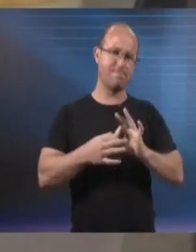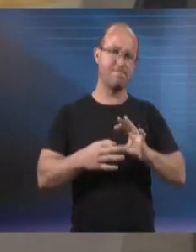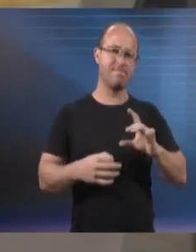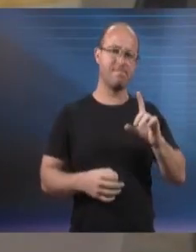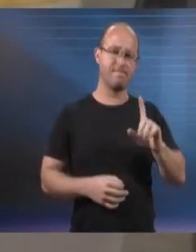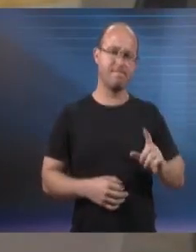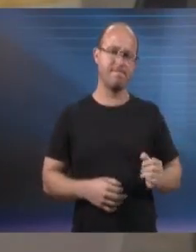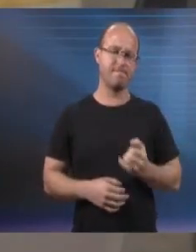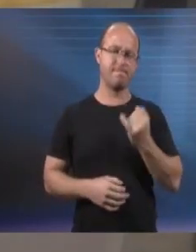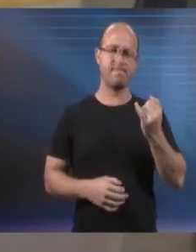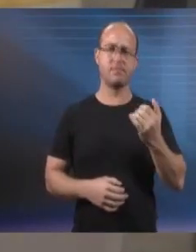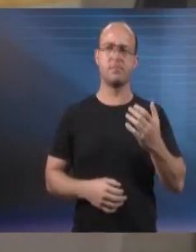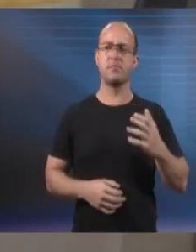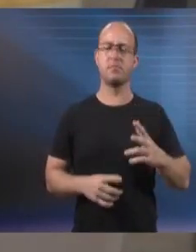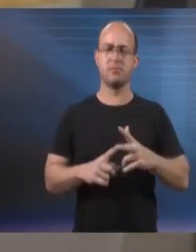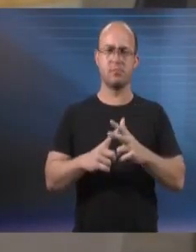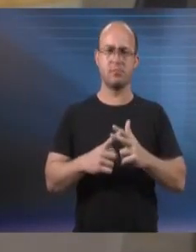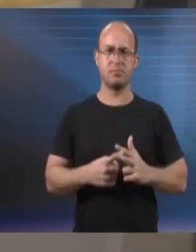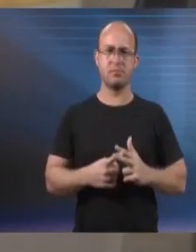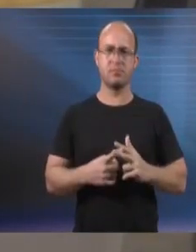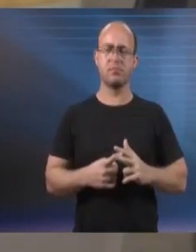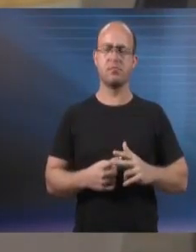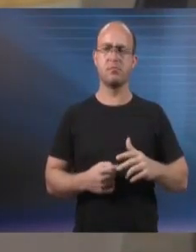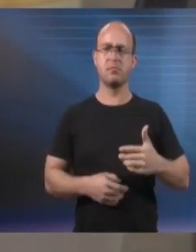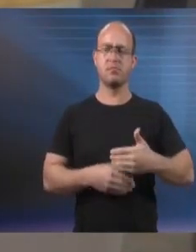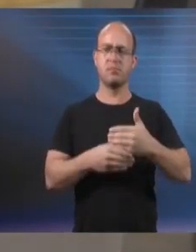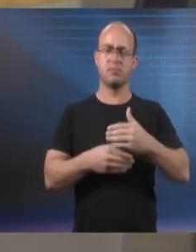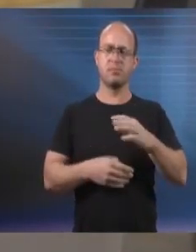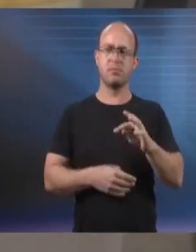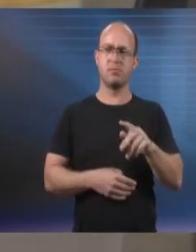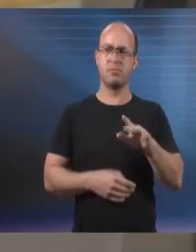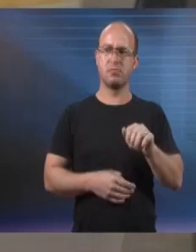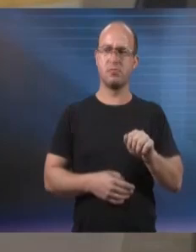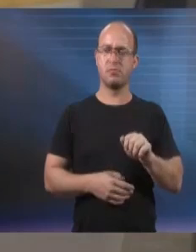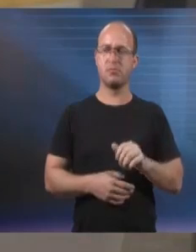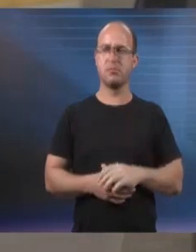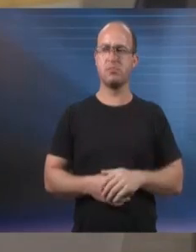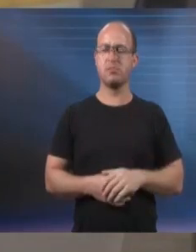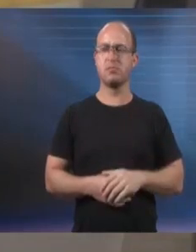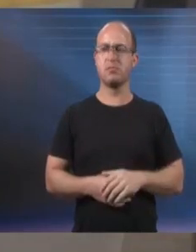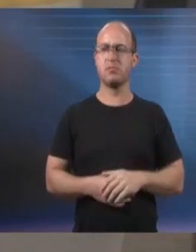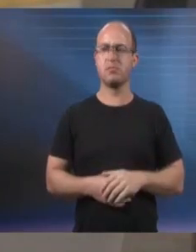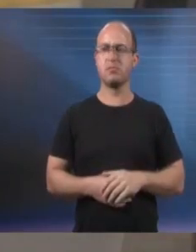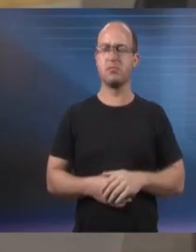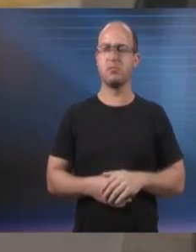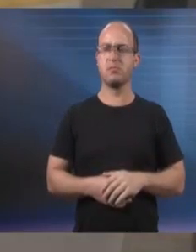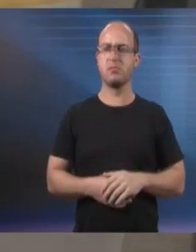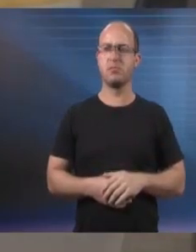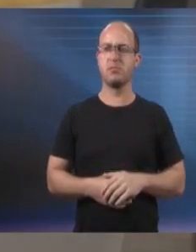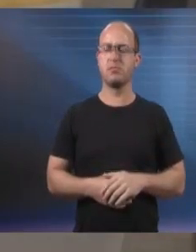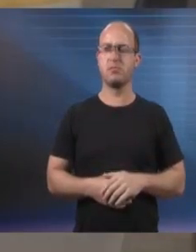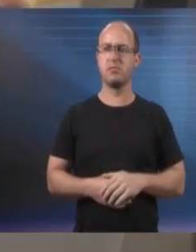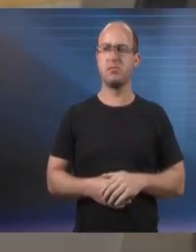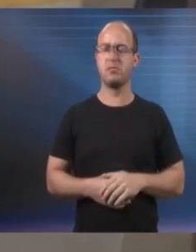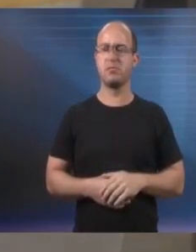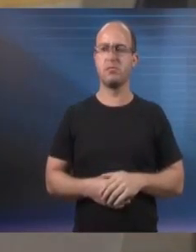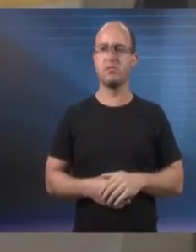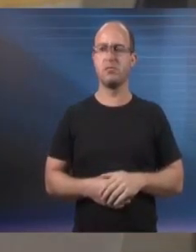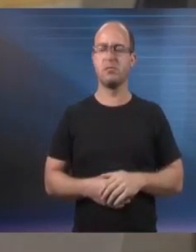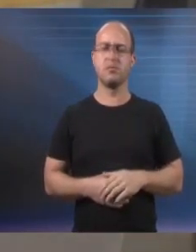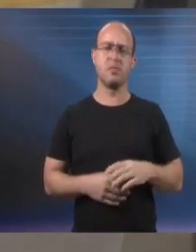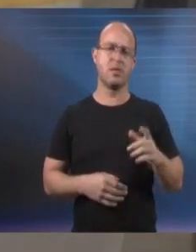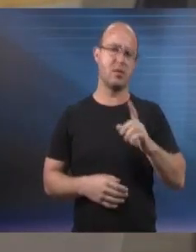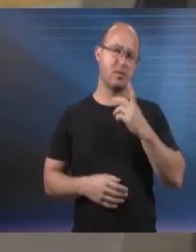muito importante sobre a recuperação da barragem Passagem das Traíras. Senhor presidente, eu não vou entrar aqui